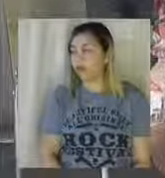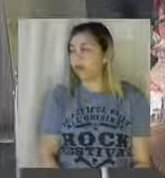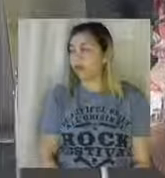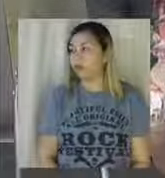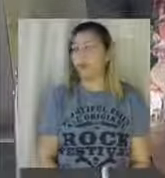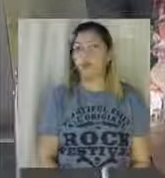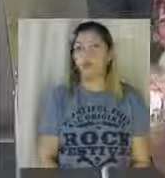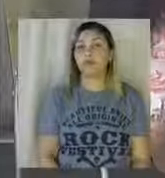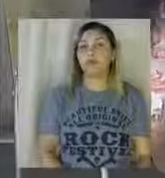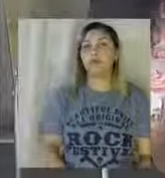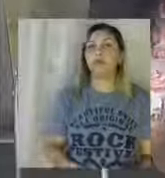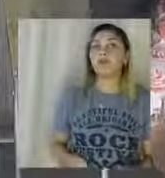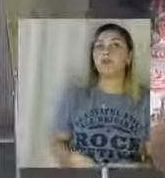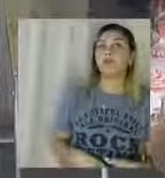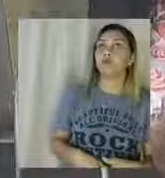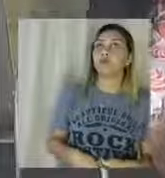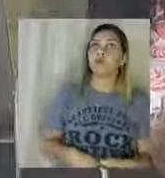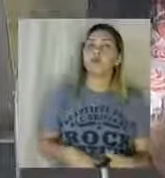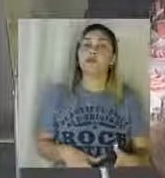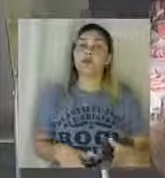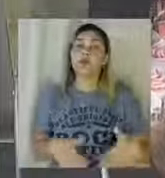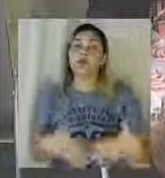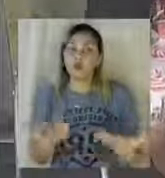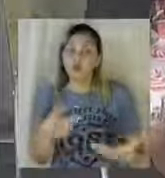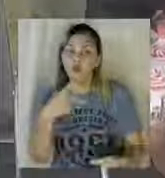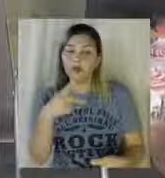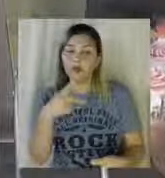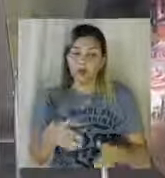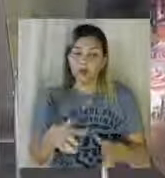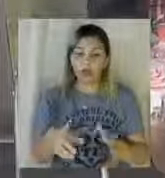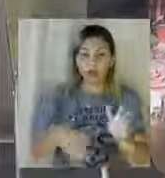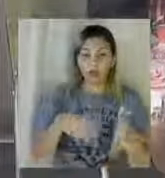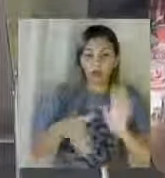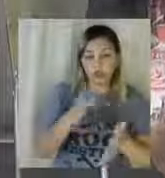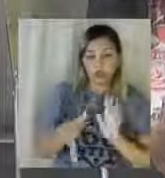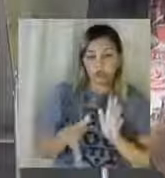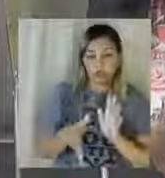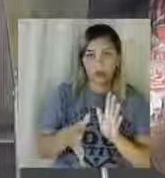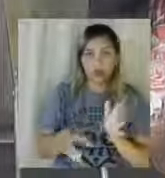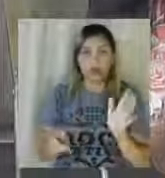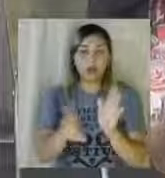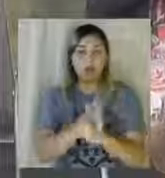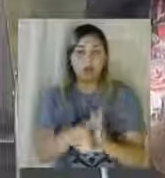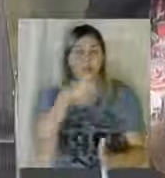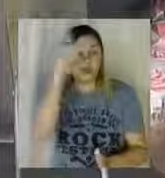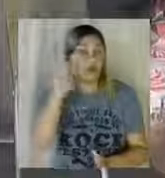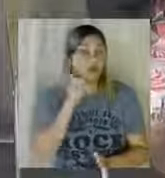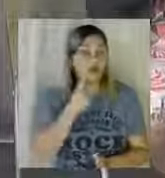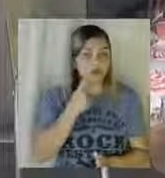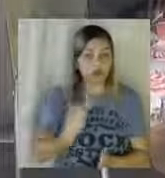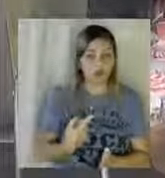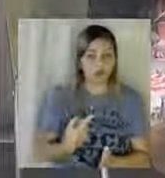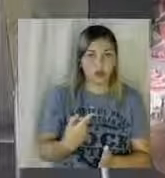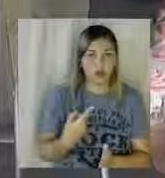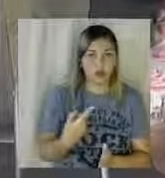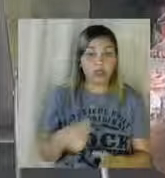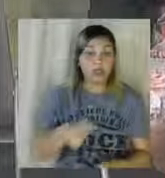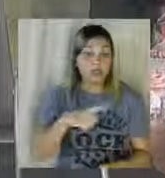que Libras é um direito da pessoa surda, a gente tem como base legal a lei que vocês